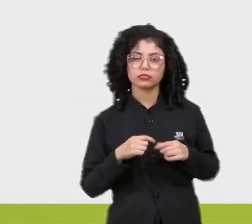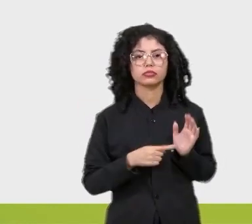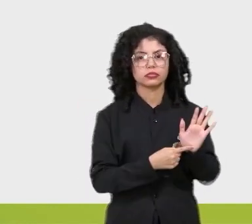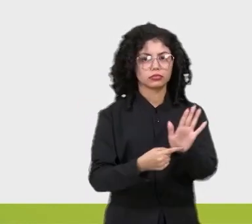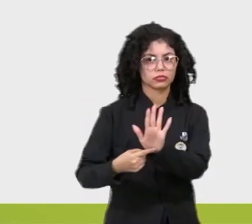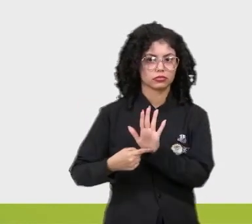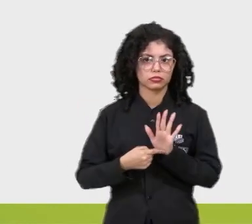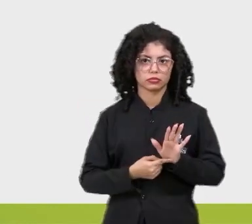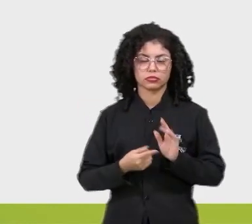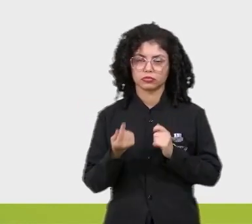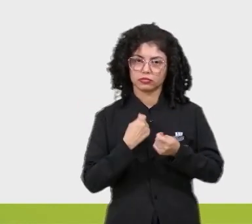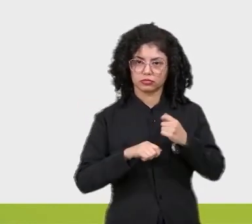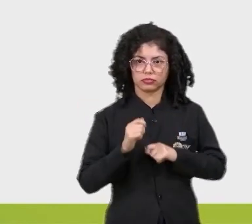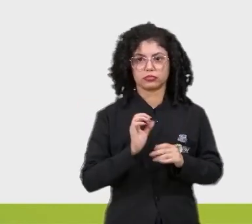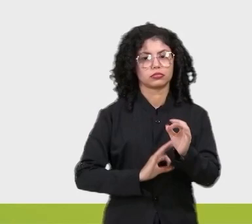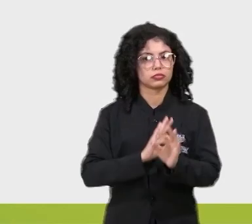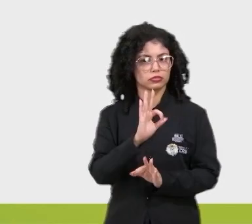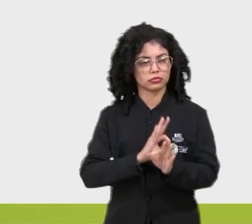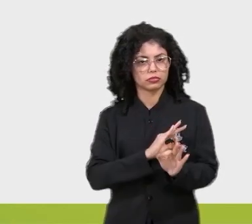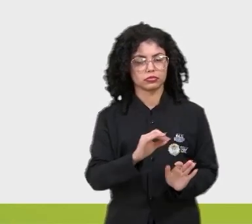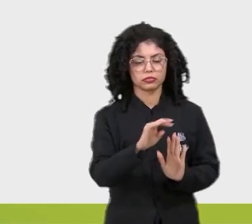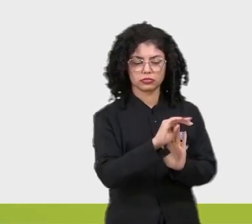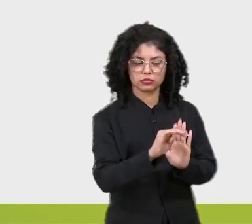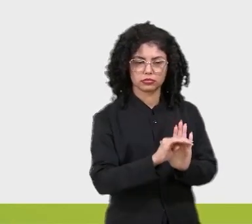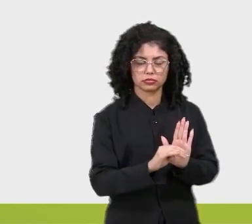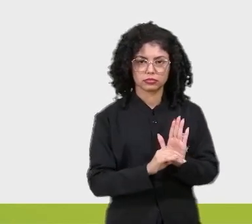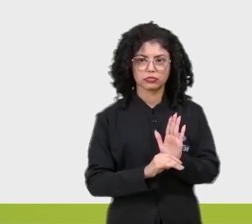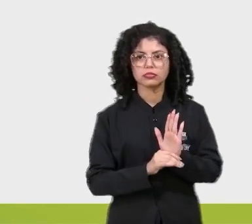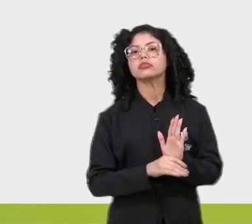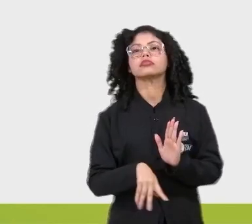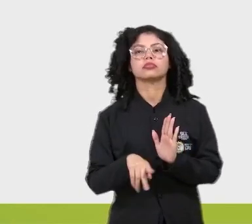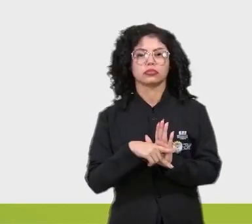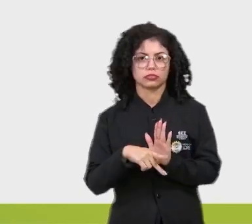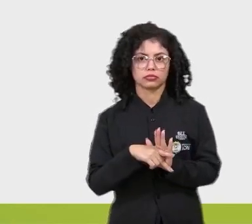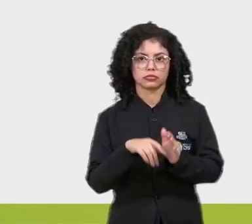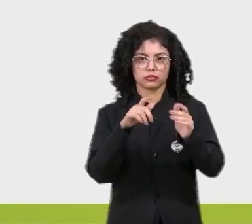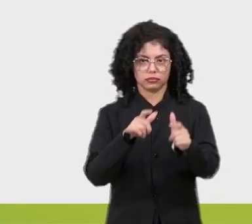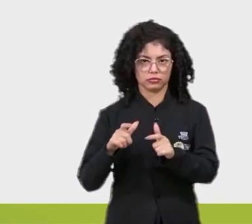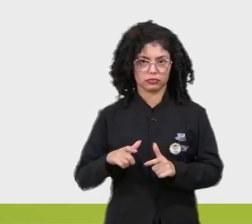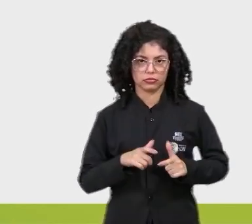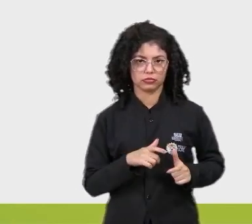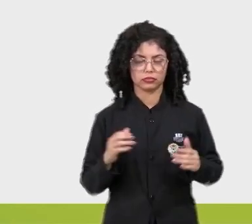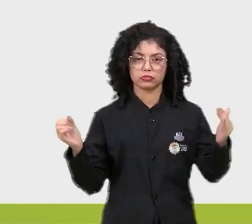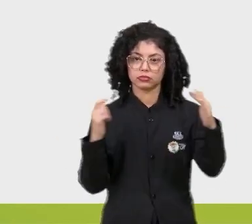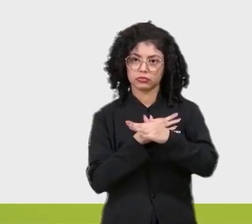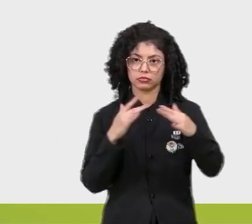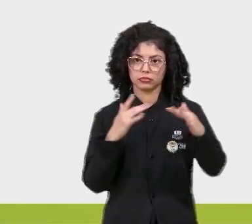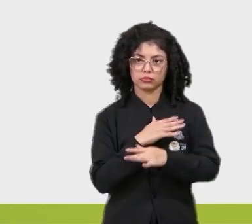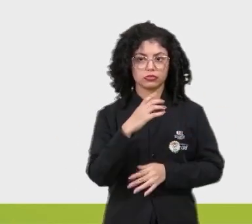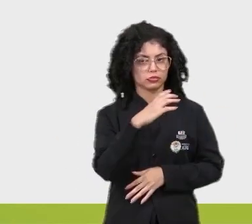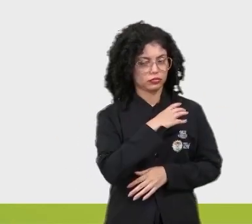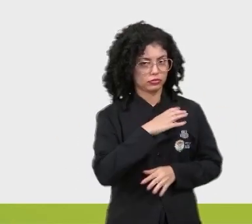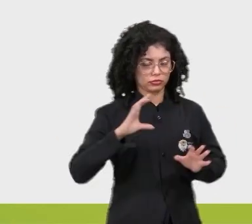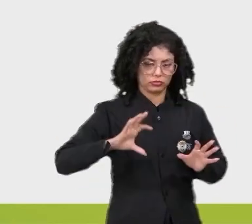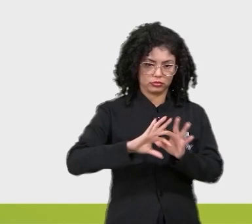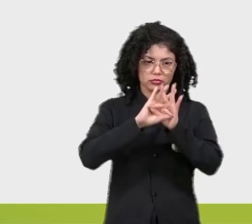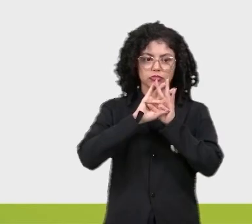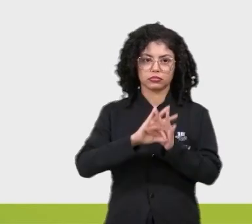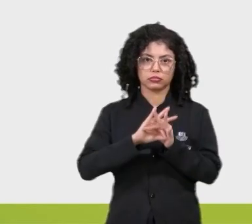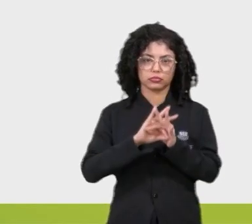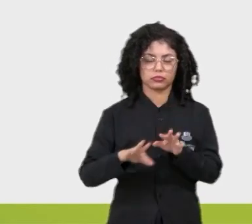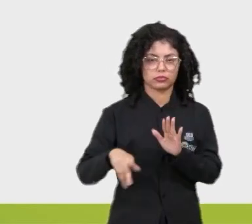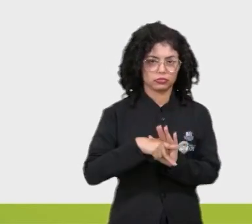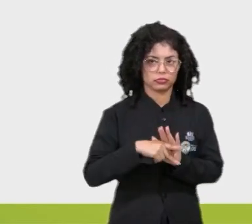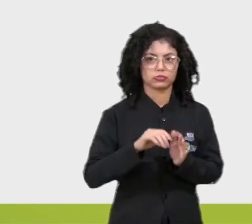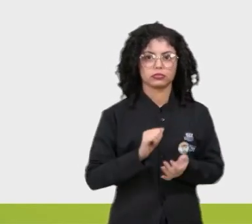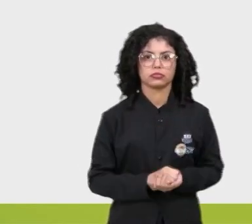mundo econômico organizado em camadas bem definidas, onde grandes centros urbanos se ligavam por si